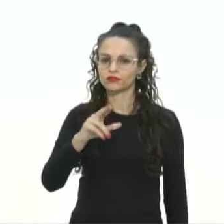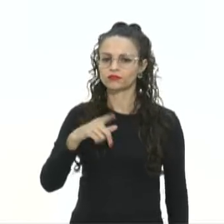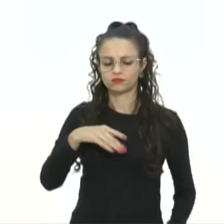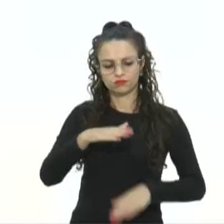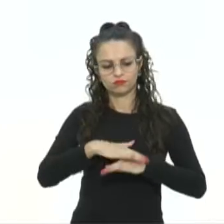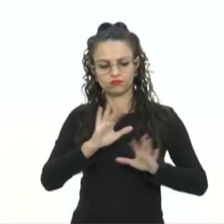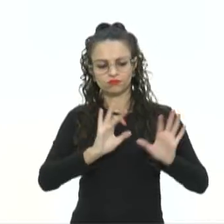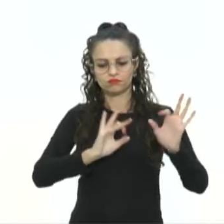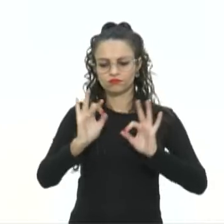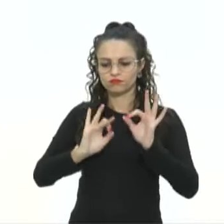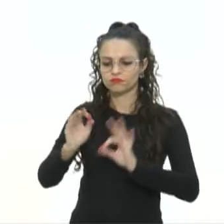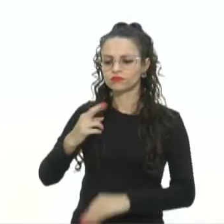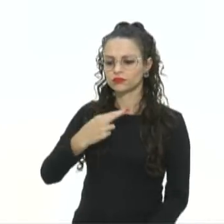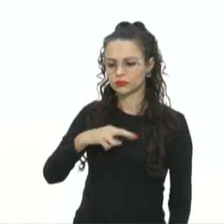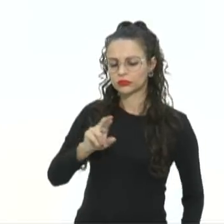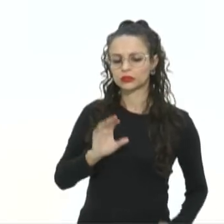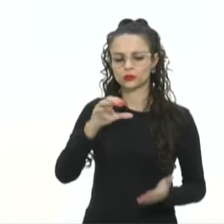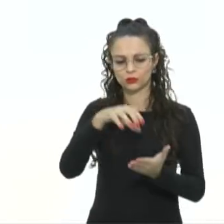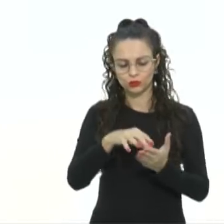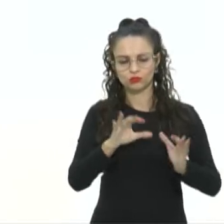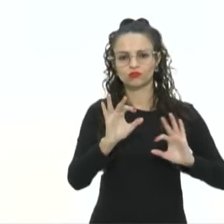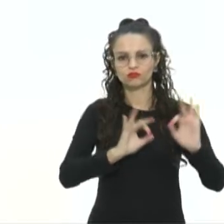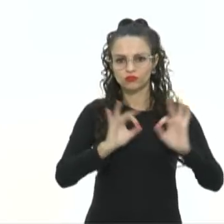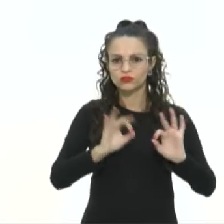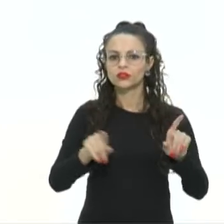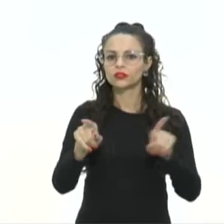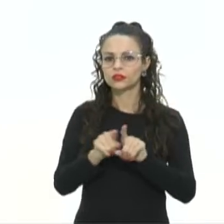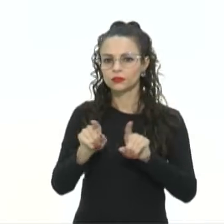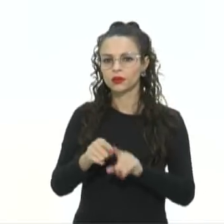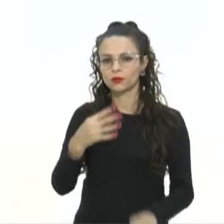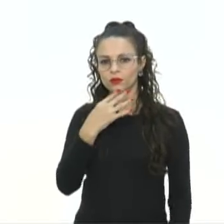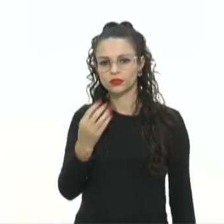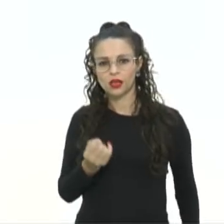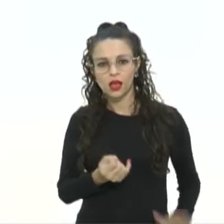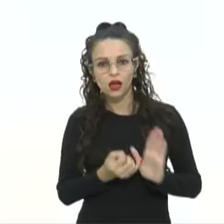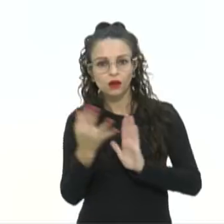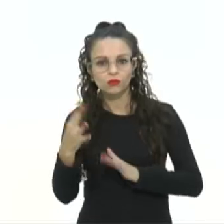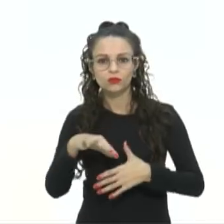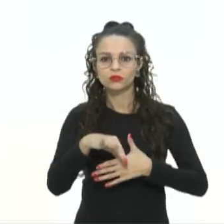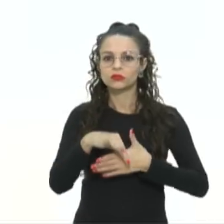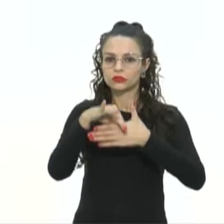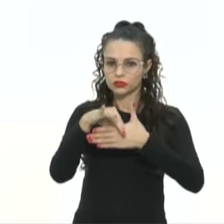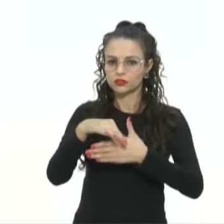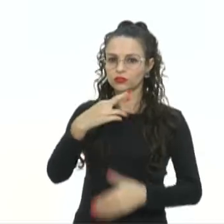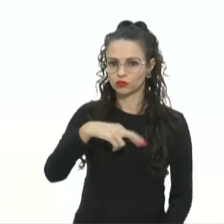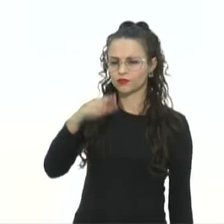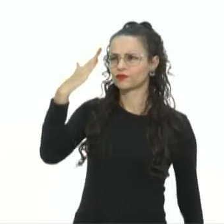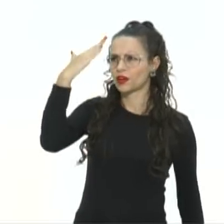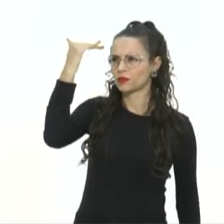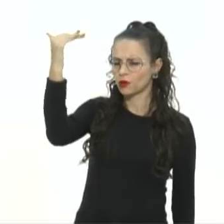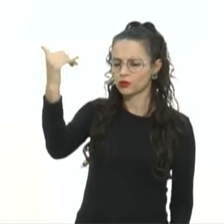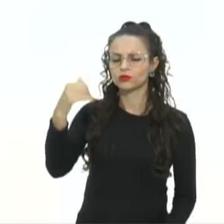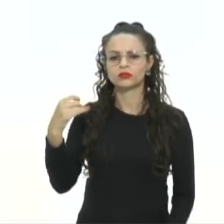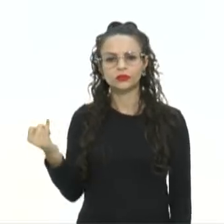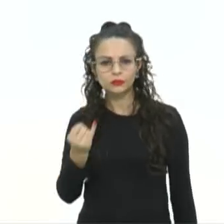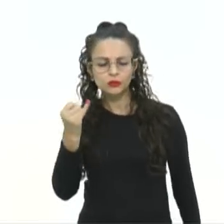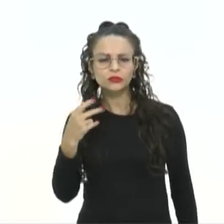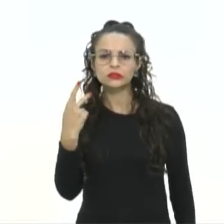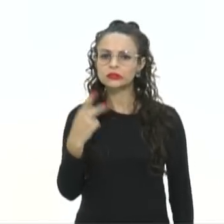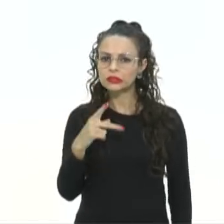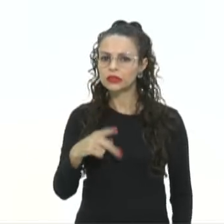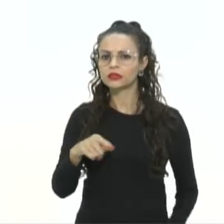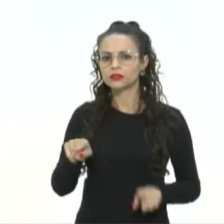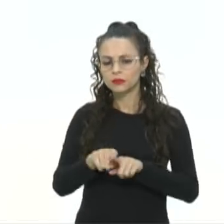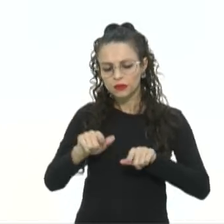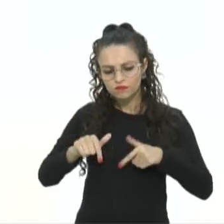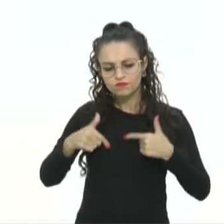suas religiões e organizações religiosas. Conhecemos alguns líderes religiosos, muitos famosos, e a importância deles e de seus